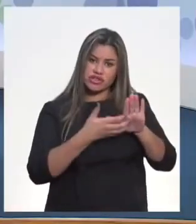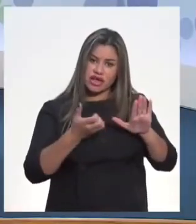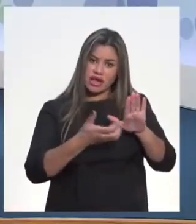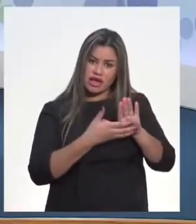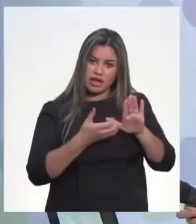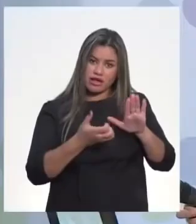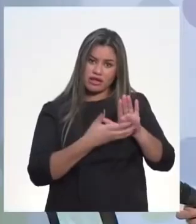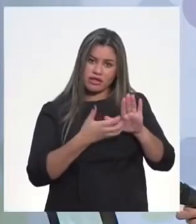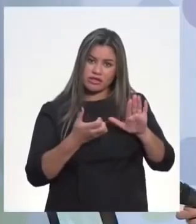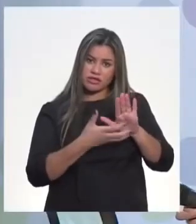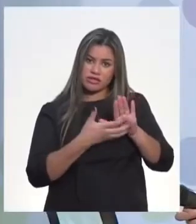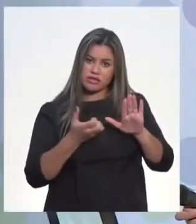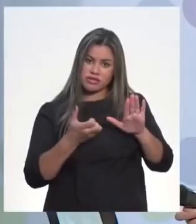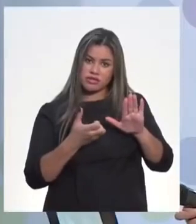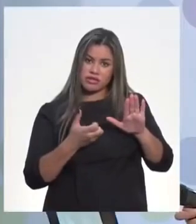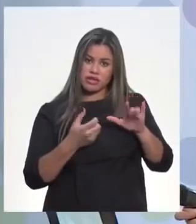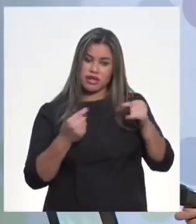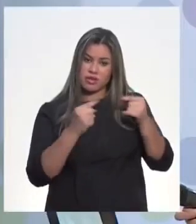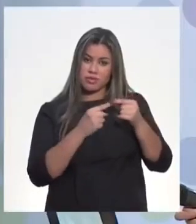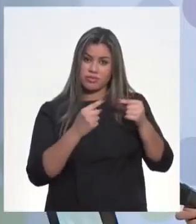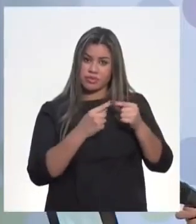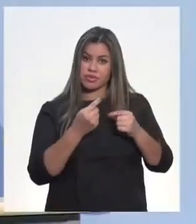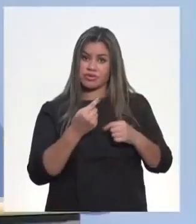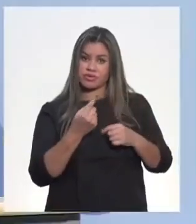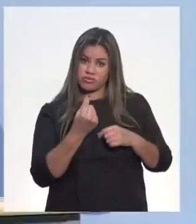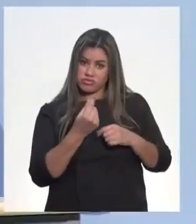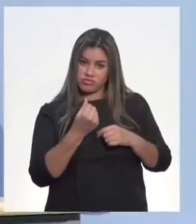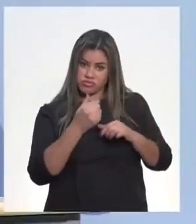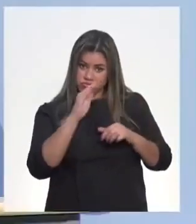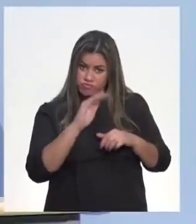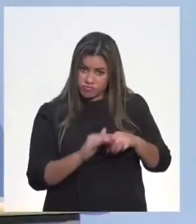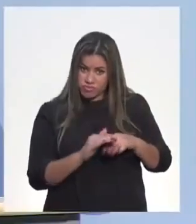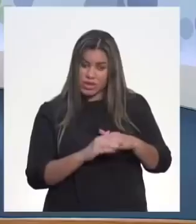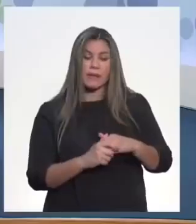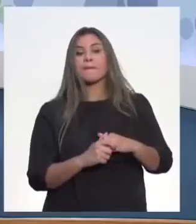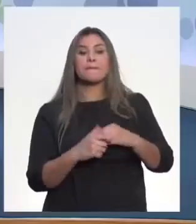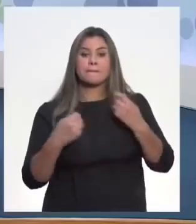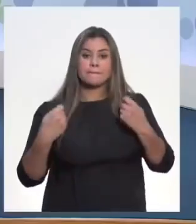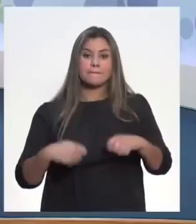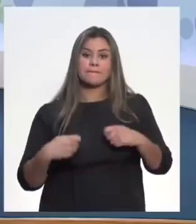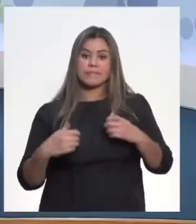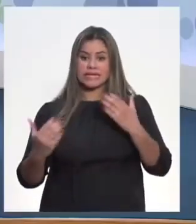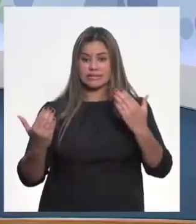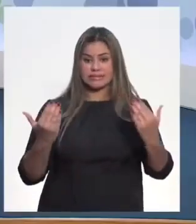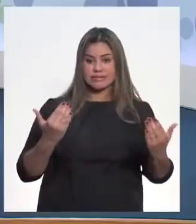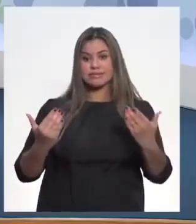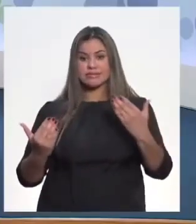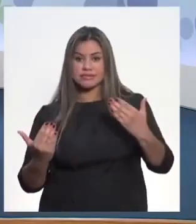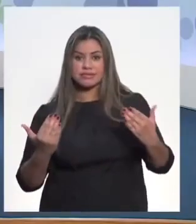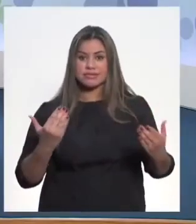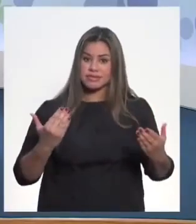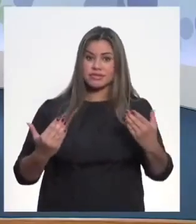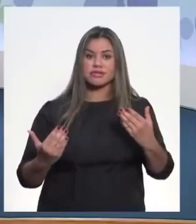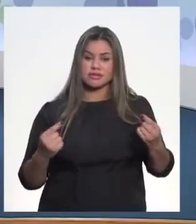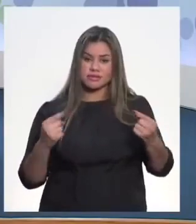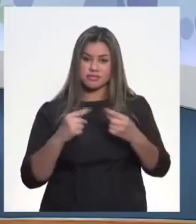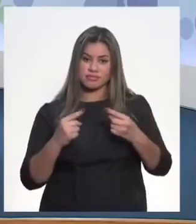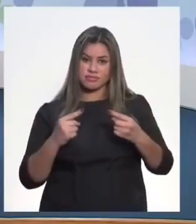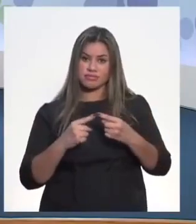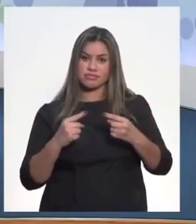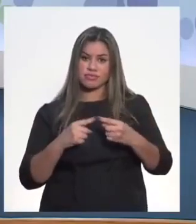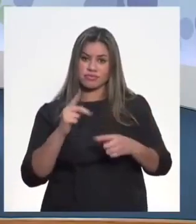valor daquele valor do objeto. Tudo bem? Então, é fazer essa relação como o Jonas